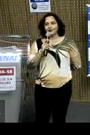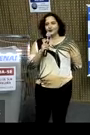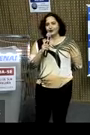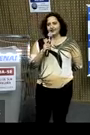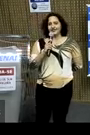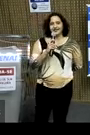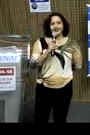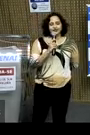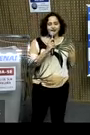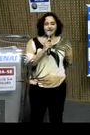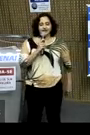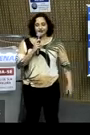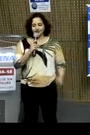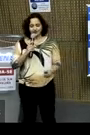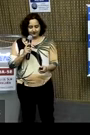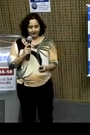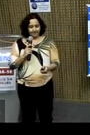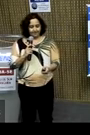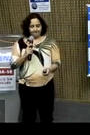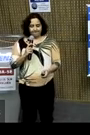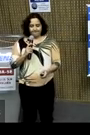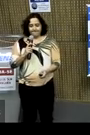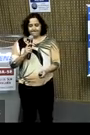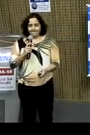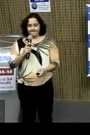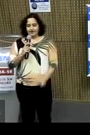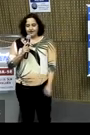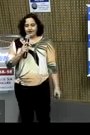um pouquinho sobre a nossa unidade.